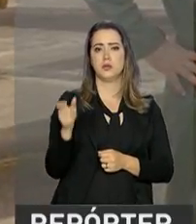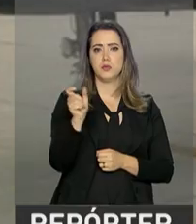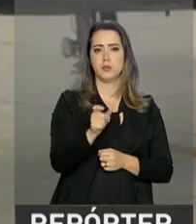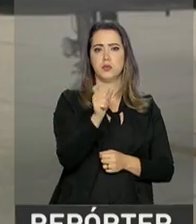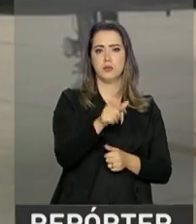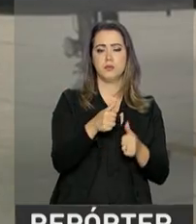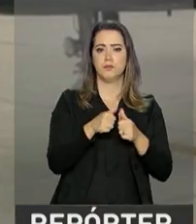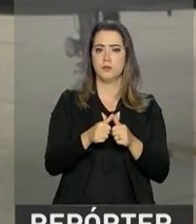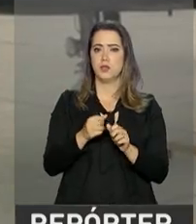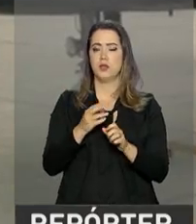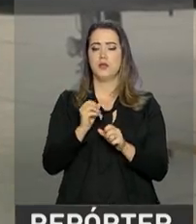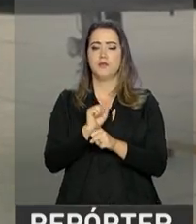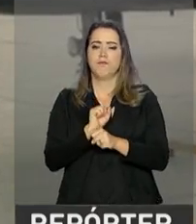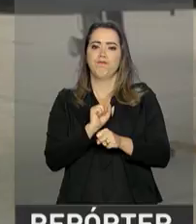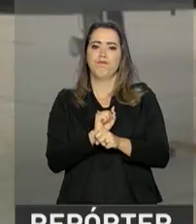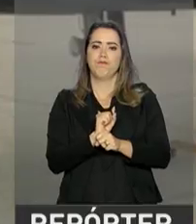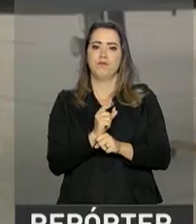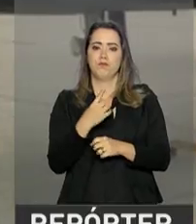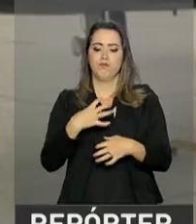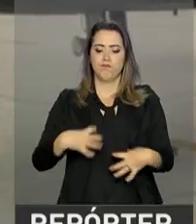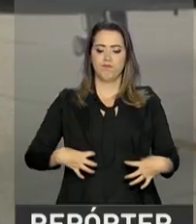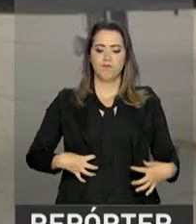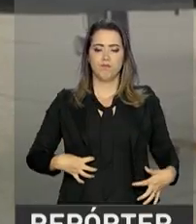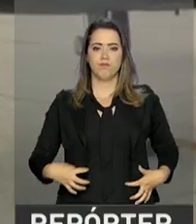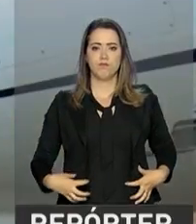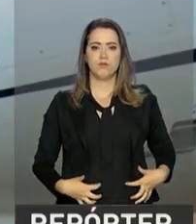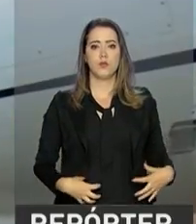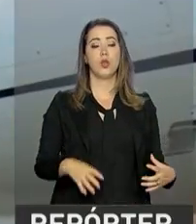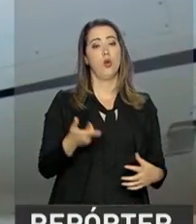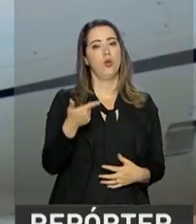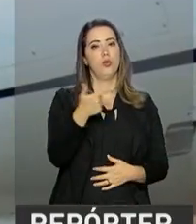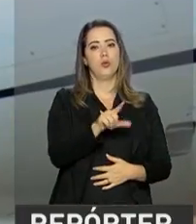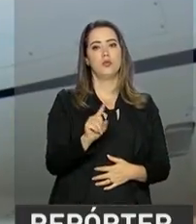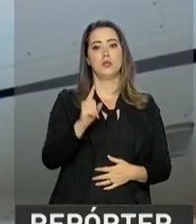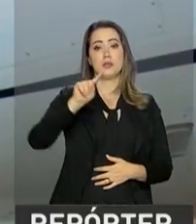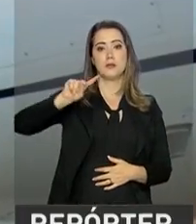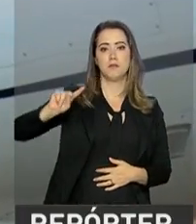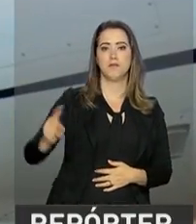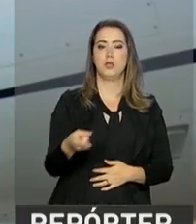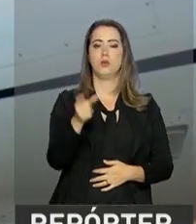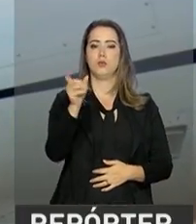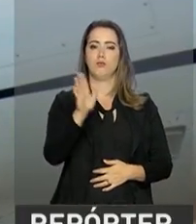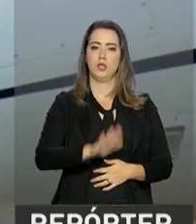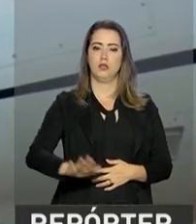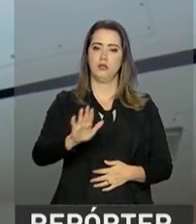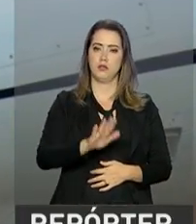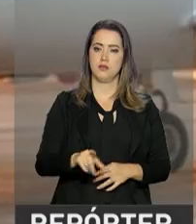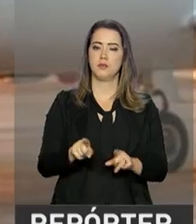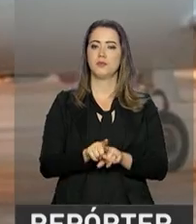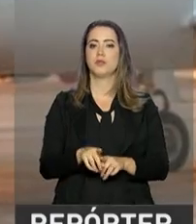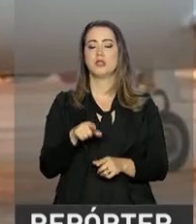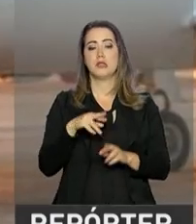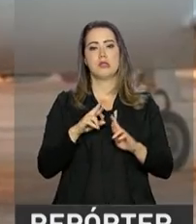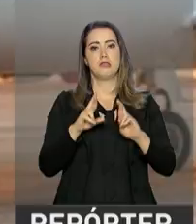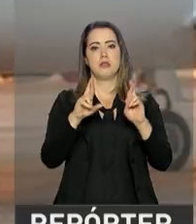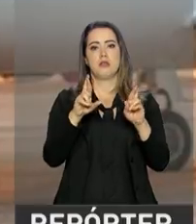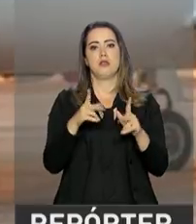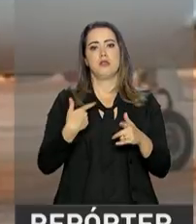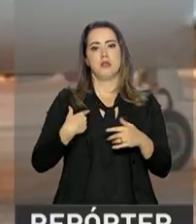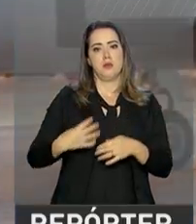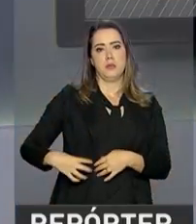estavam na fila de espera por um órgão além de outras mil crianças a grande maioria aguardava por rins